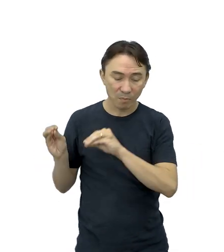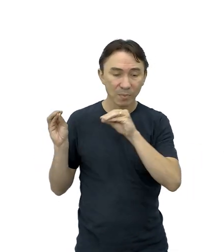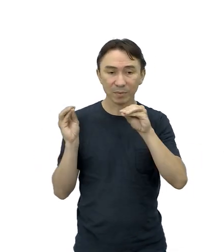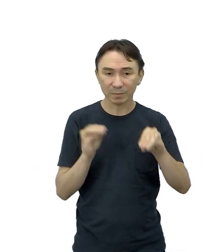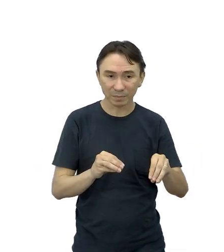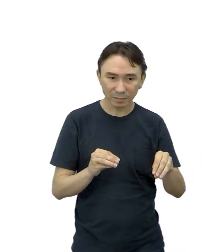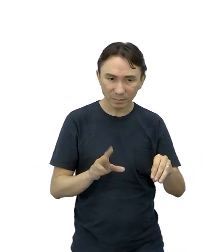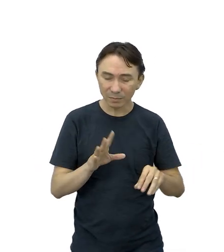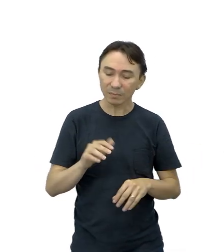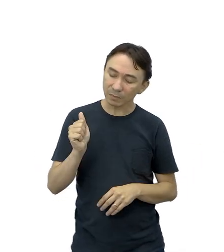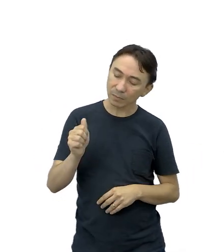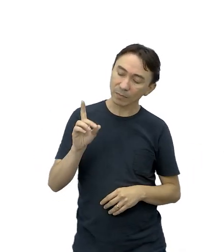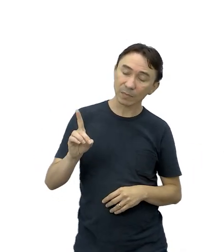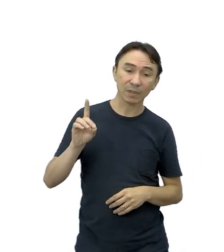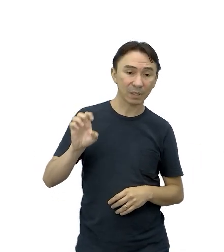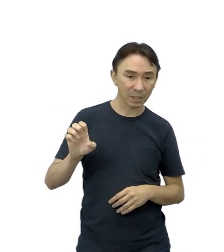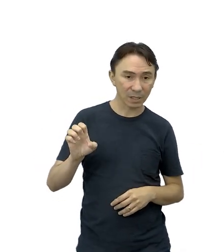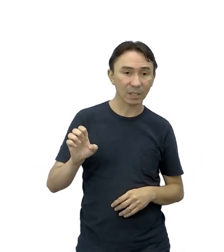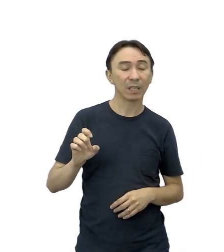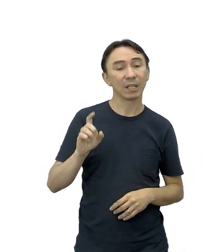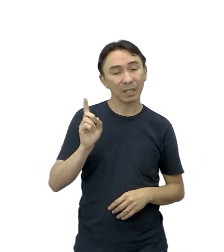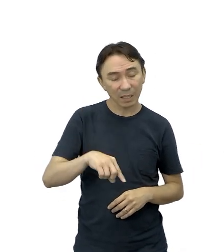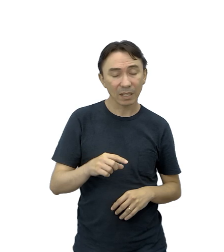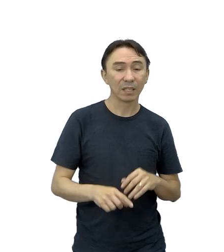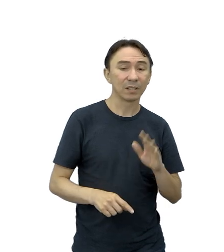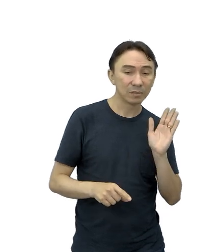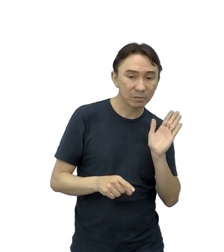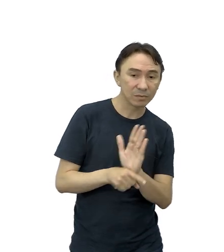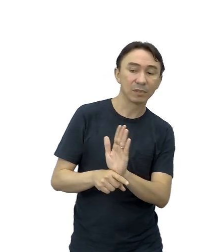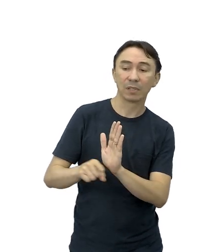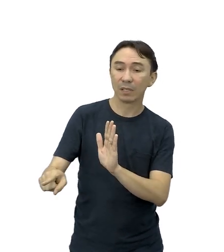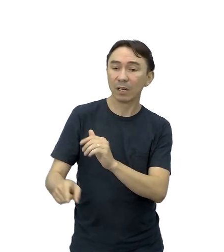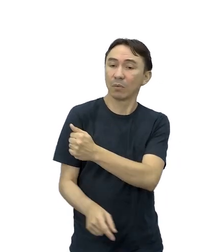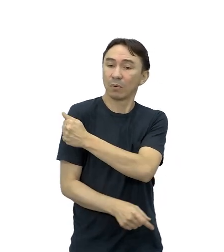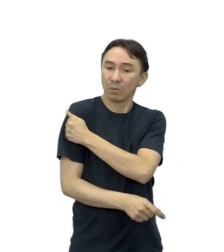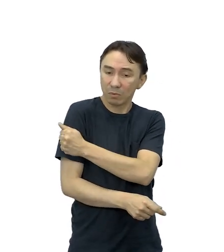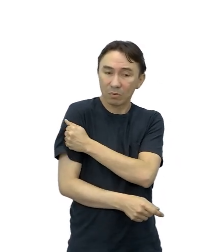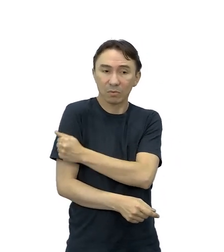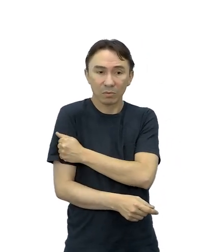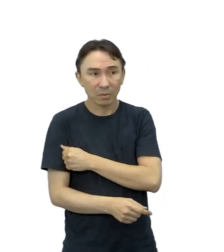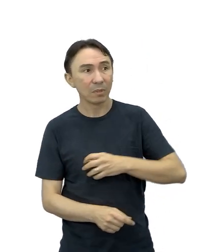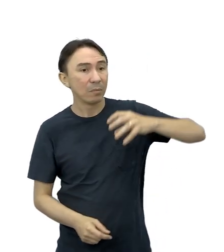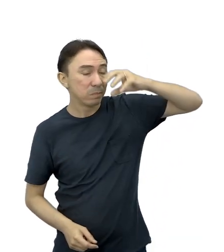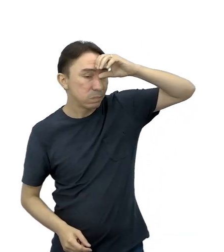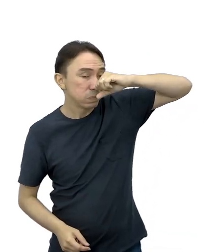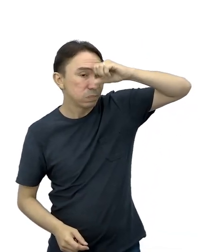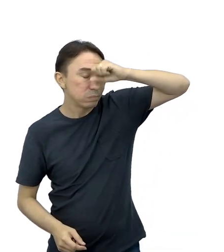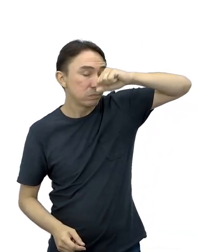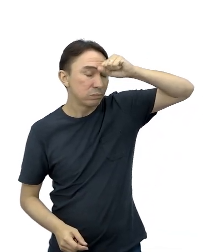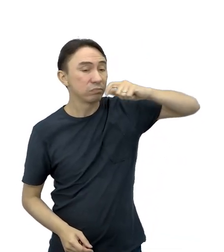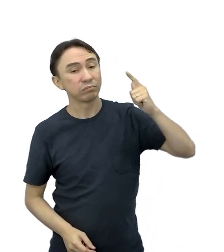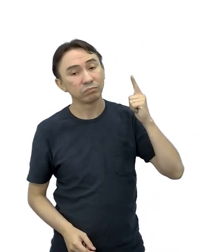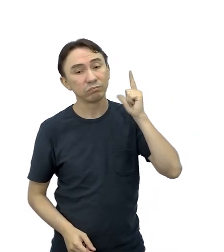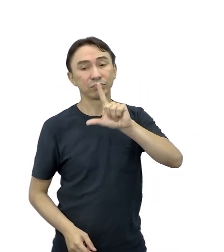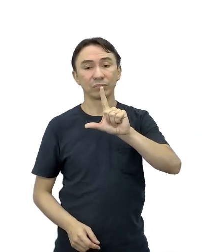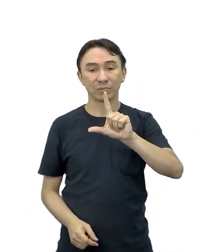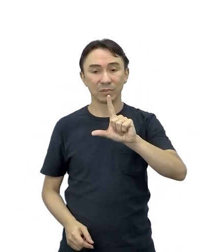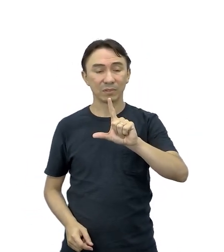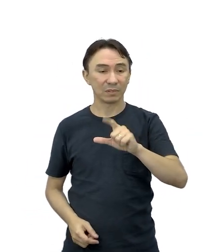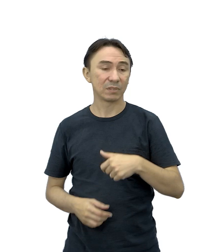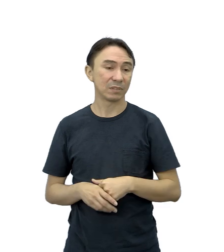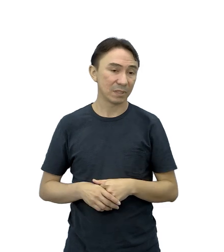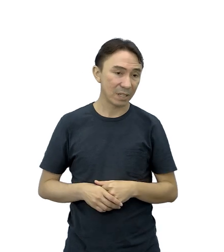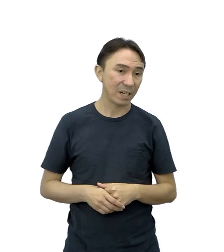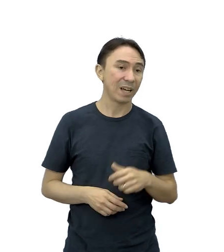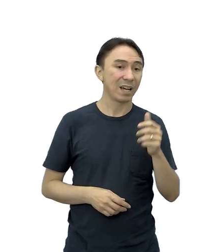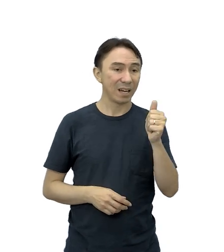uma aprendizagem mais efetiva e também permite concluir etapas da educação básica na idade certa. A